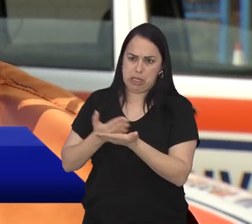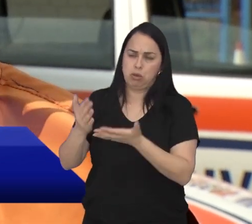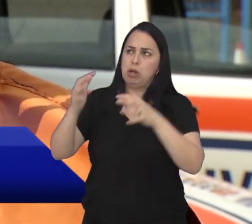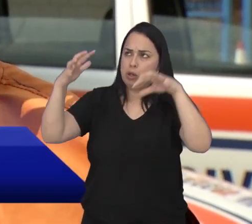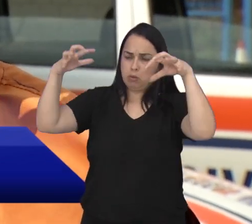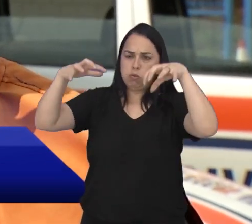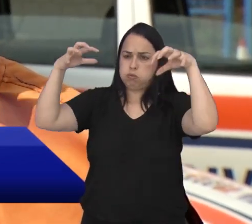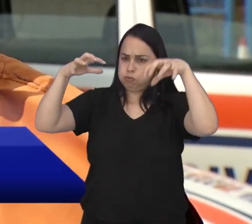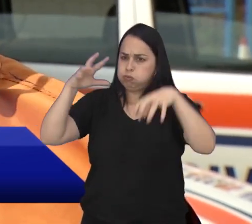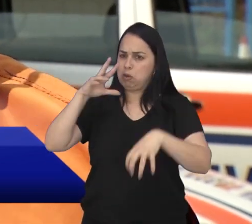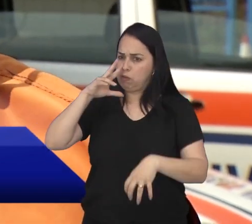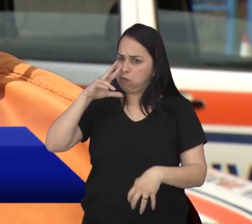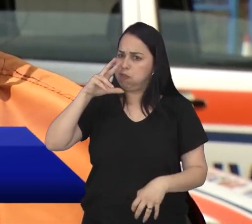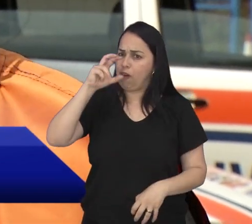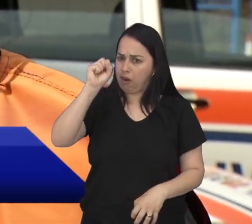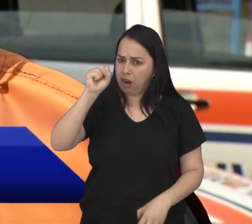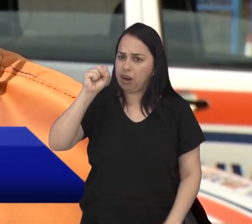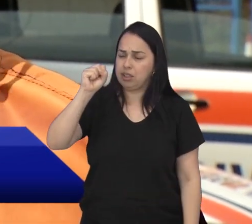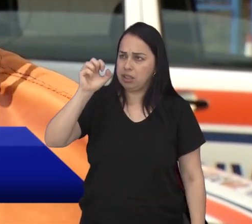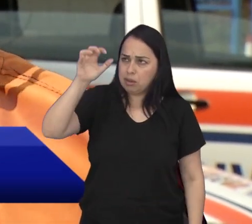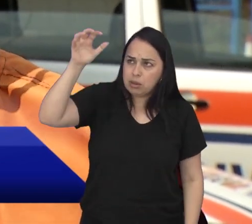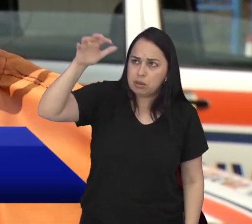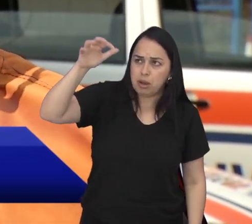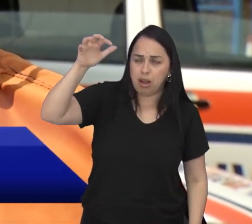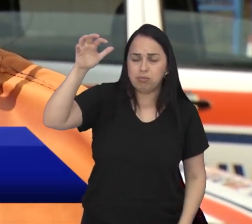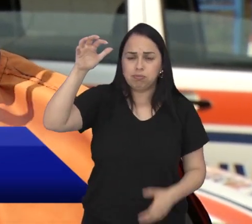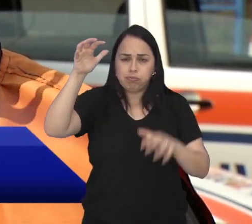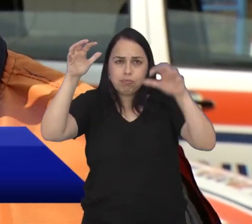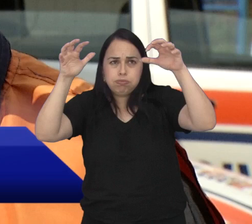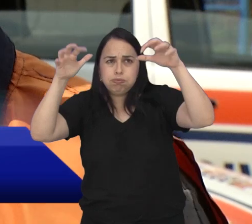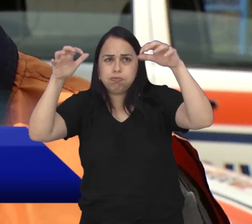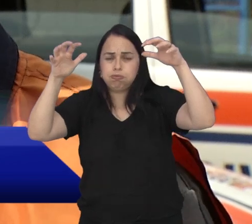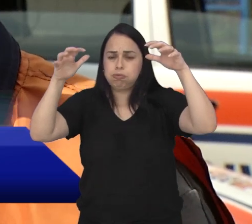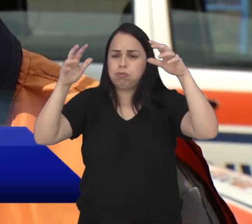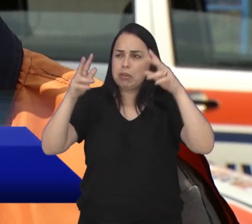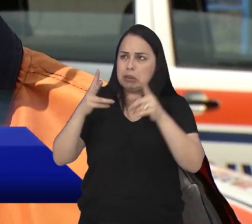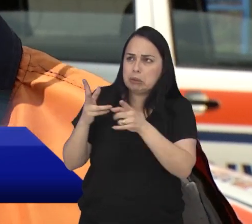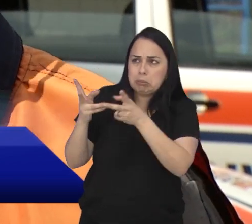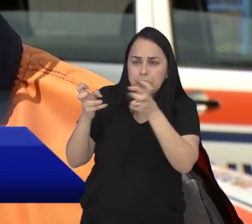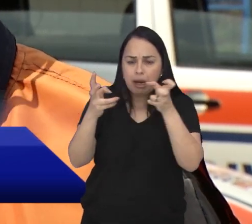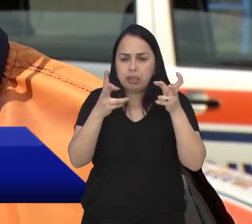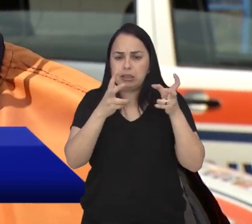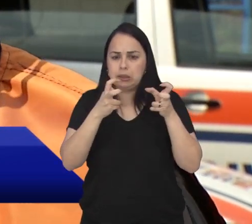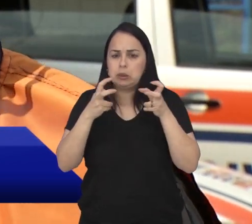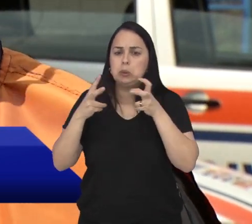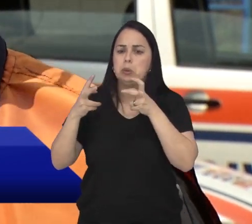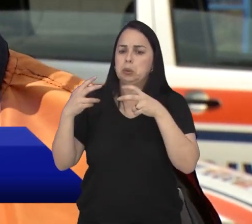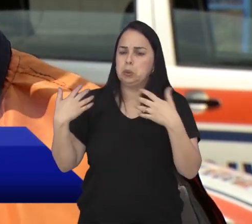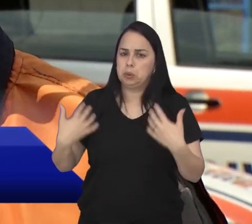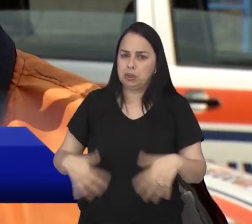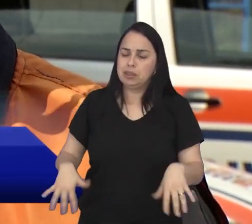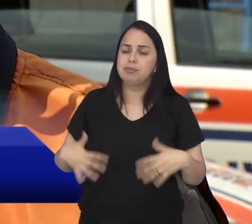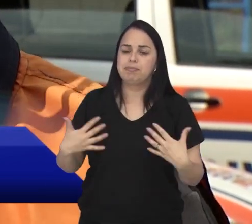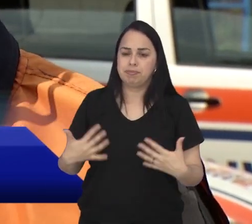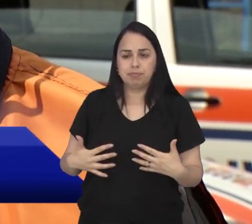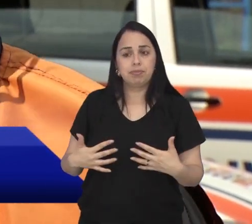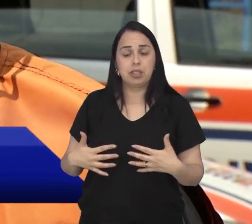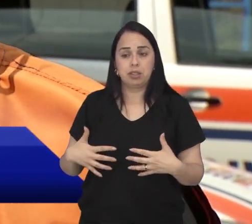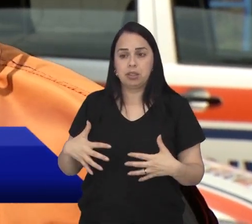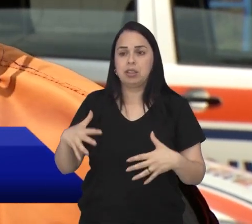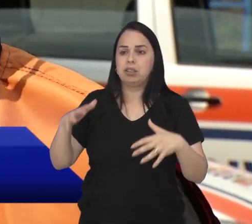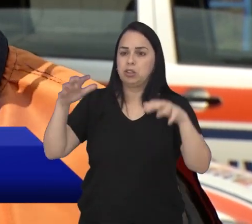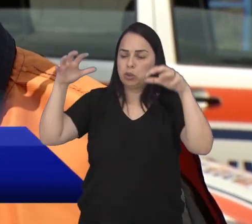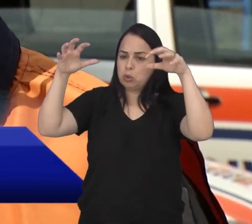a dar alguns sinais, né? Então, por esses dias aí já temos uma chuva já com bastante incidências. São